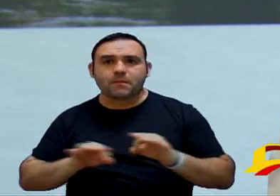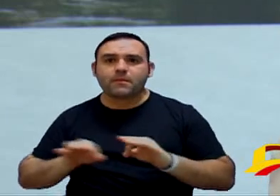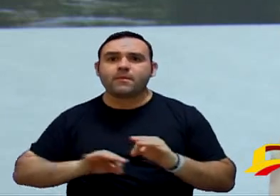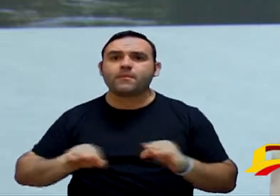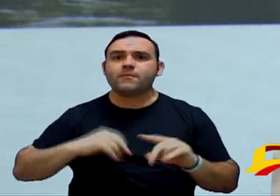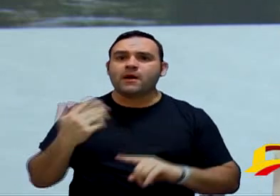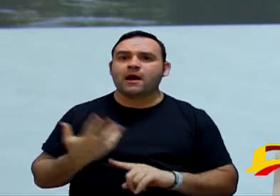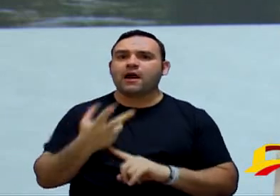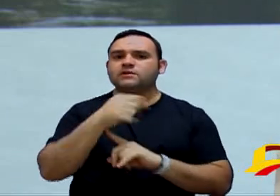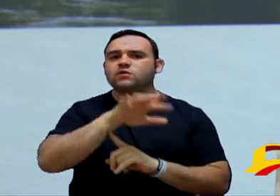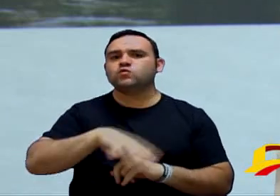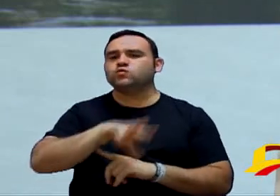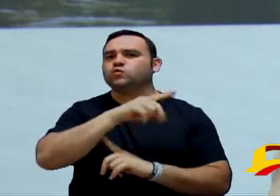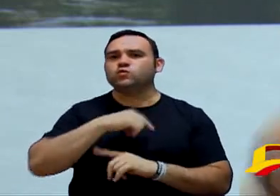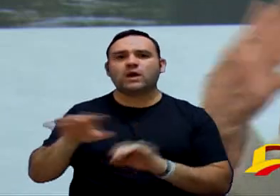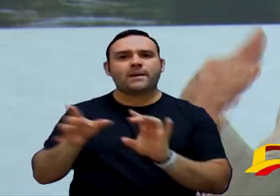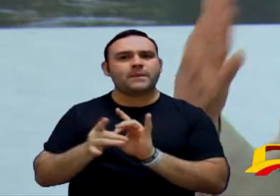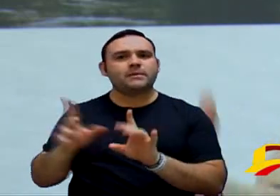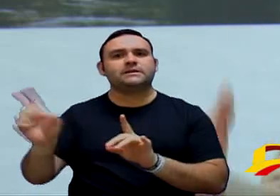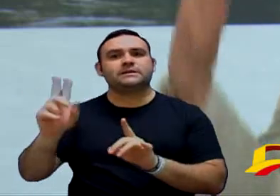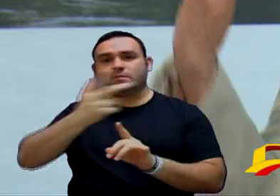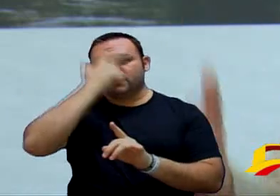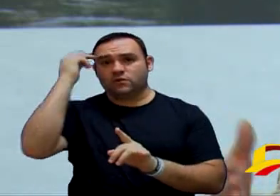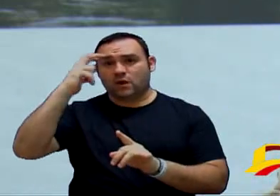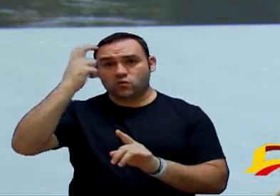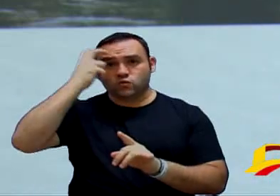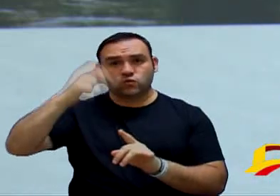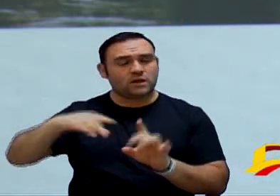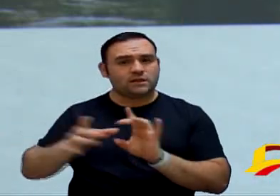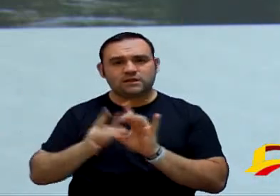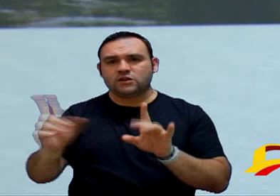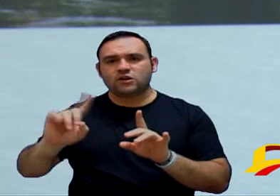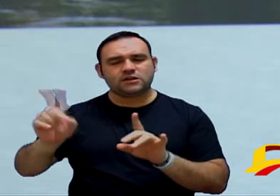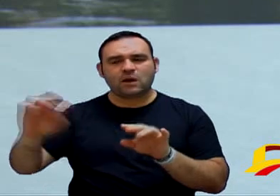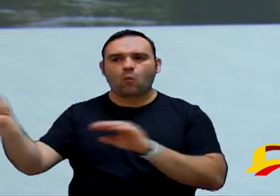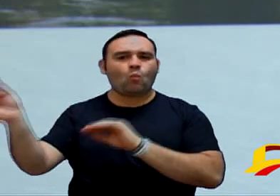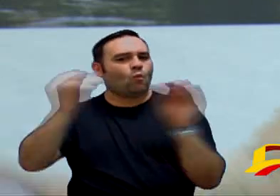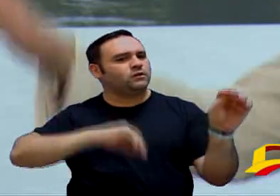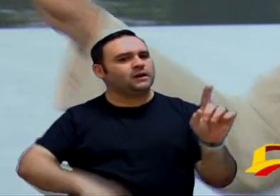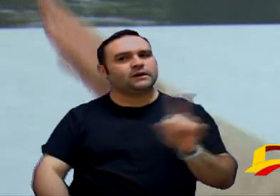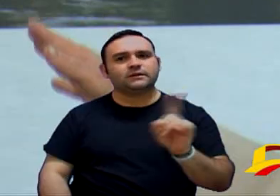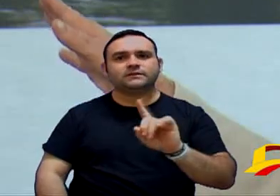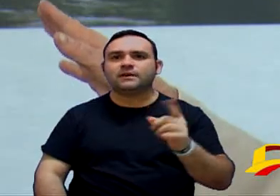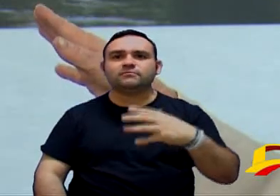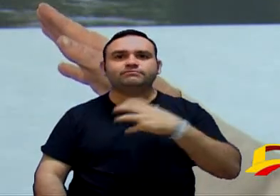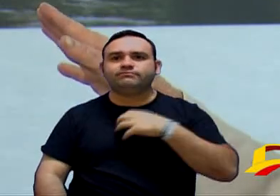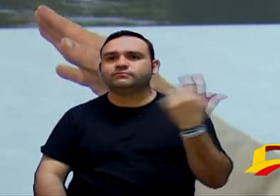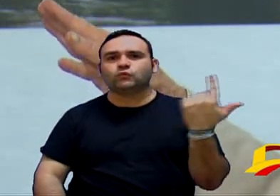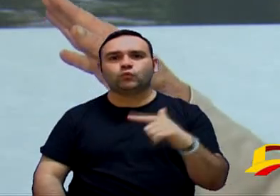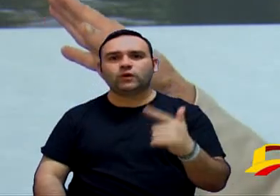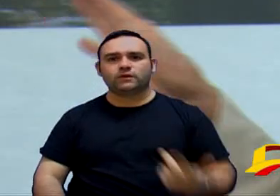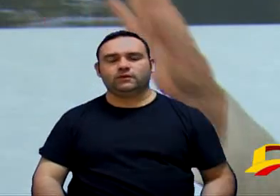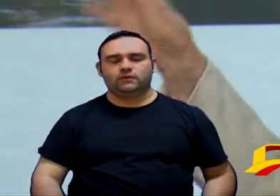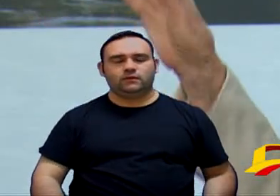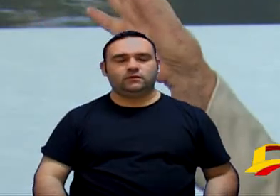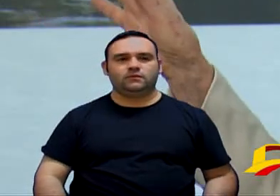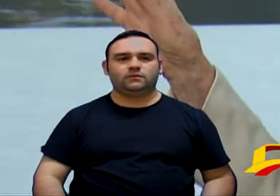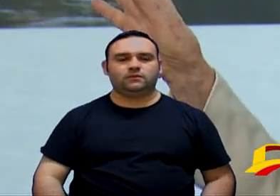os artistas locais para não permitir o pessoal da cultura para não permitir essa barbaridade não tem sentido